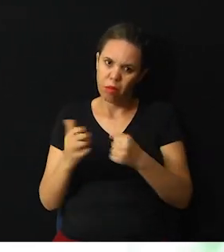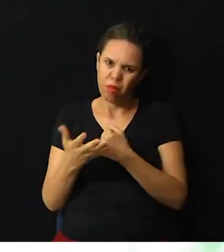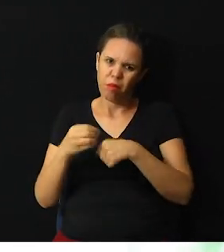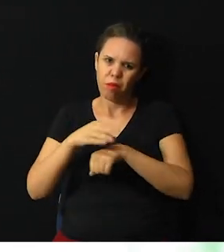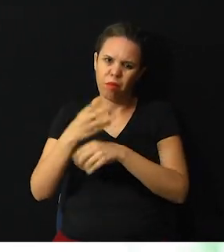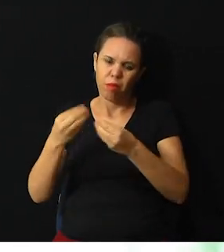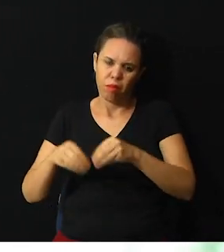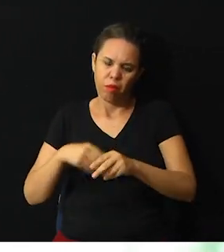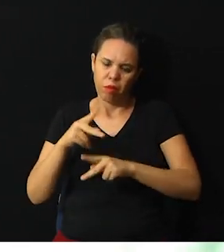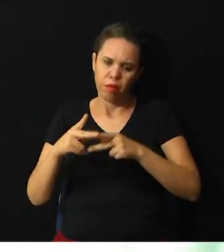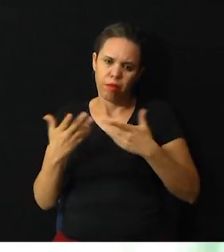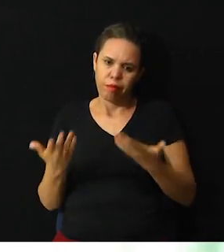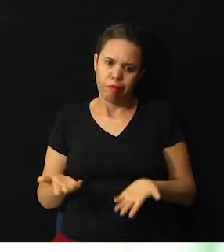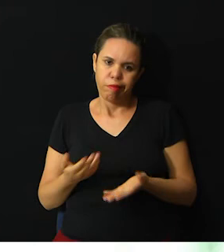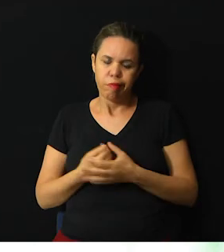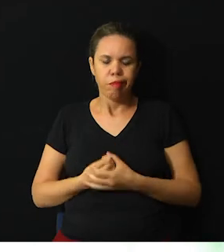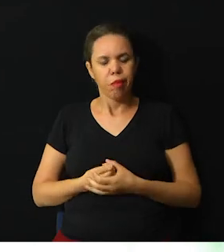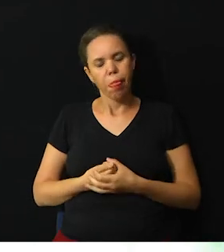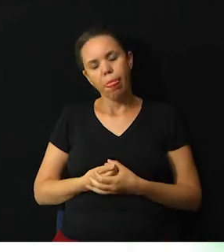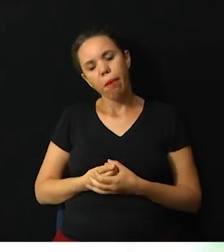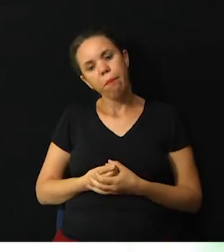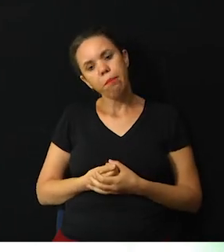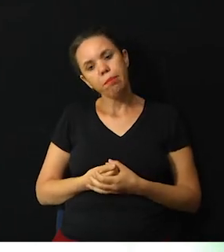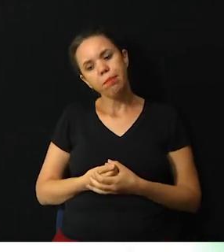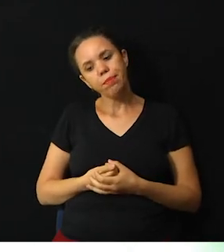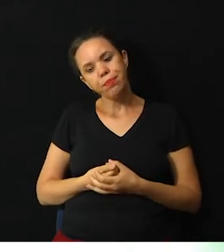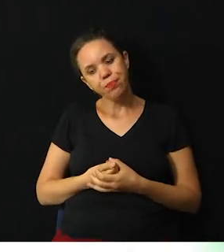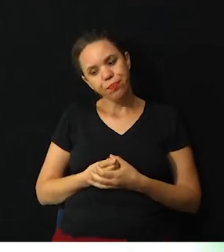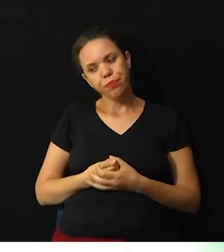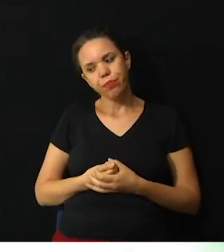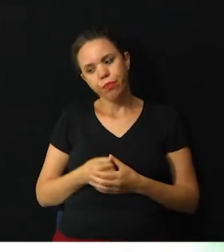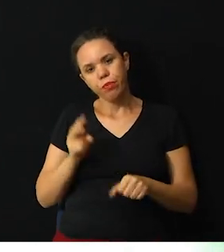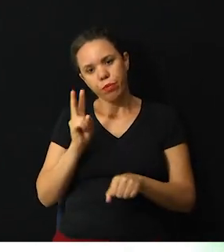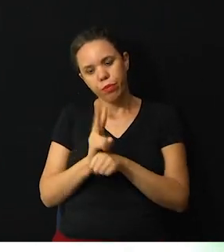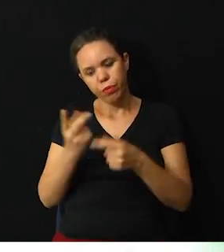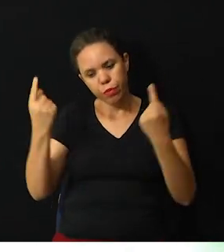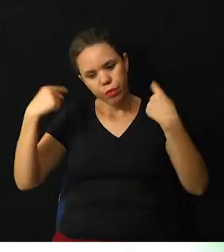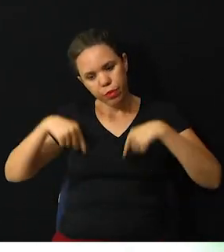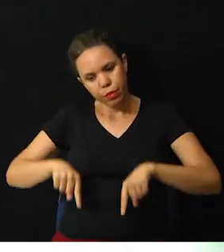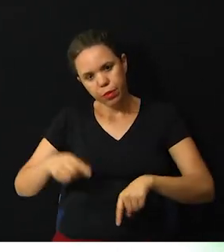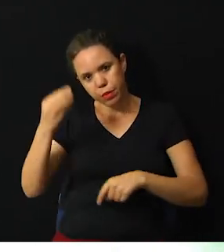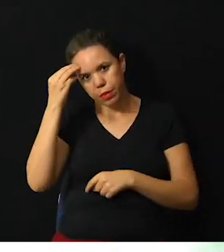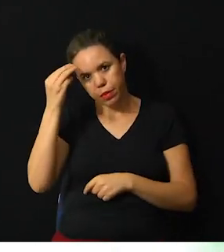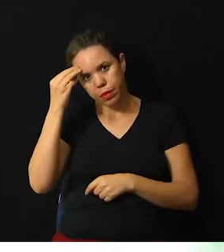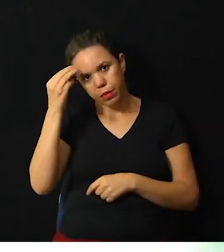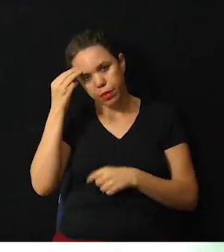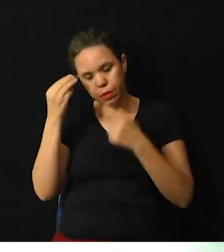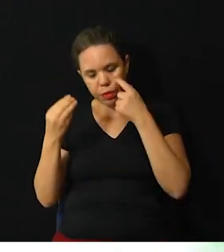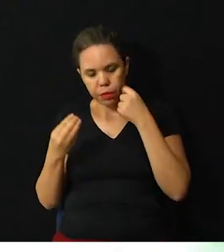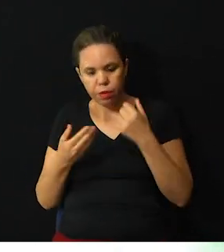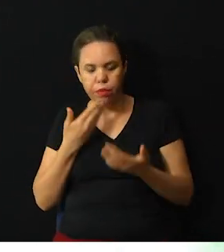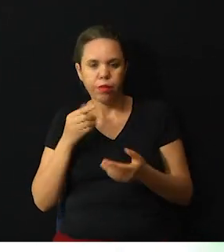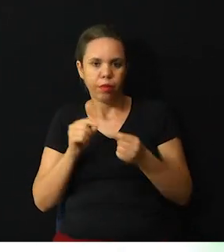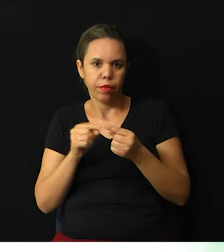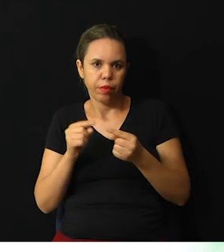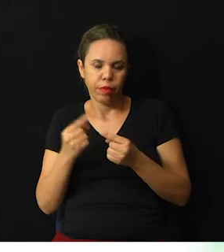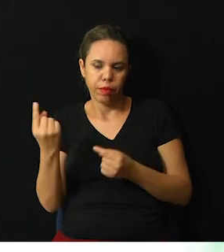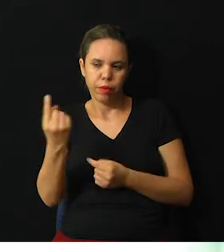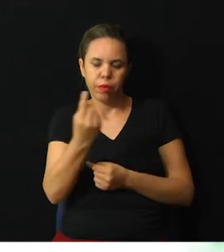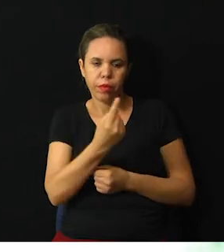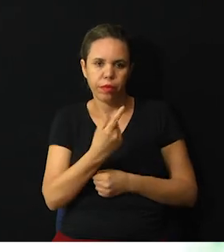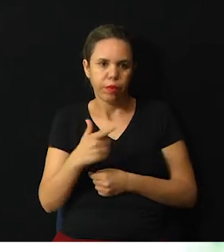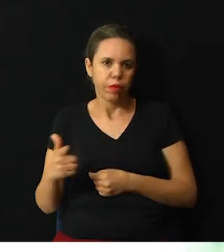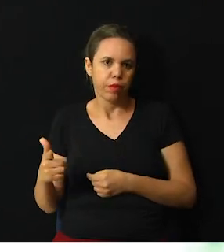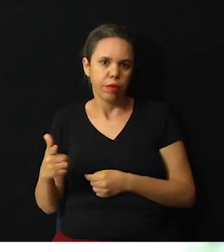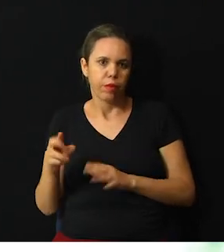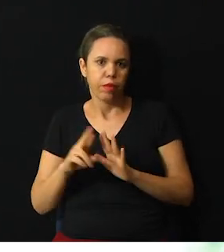pandemia trouxe isso para as pessoas também, mas é o cuidar do corpo e cuidar da mente de uma forma que faça sentido para cada